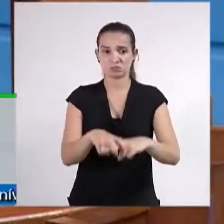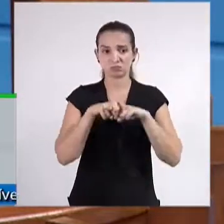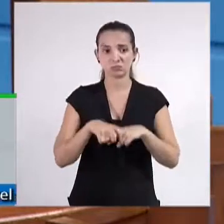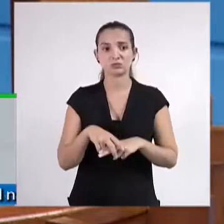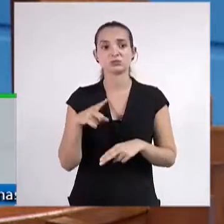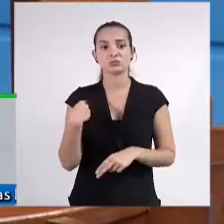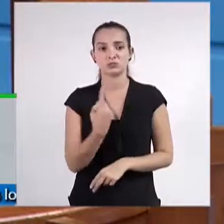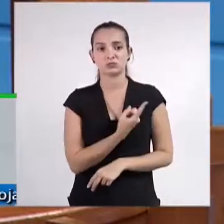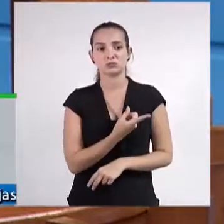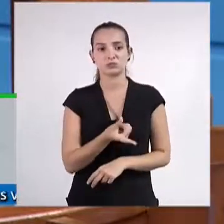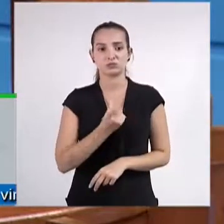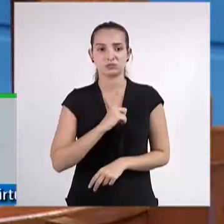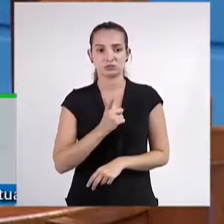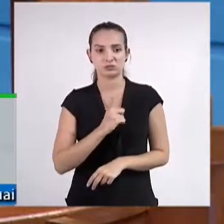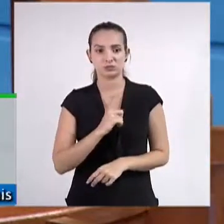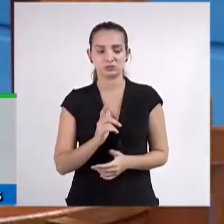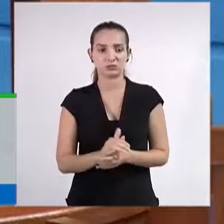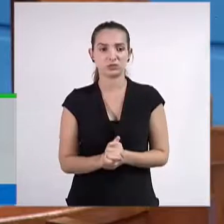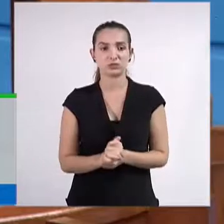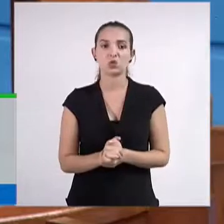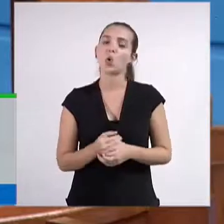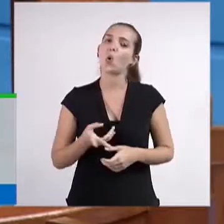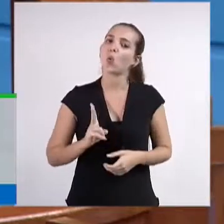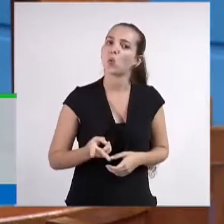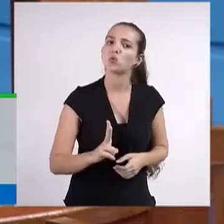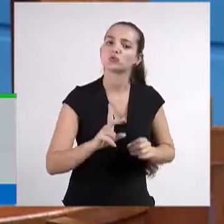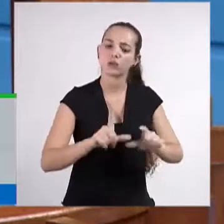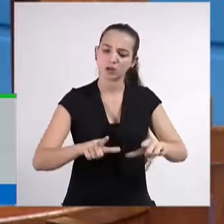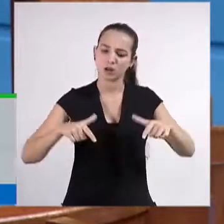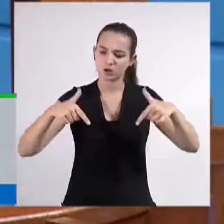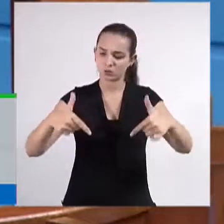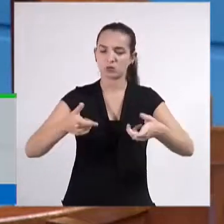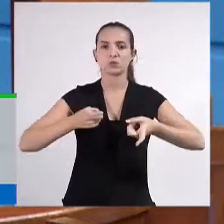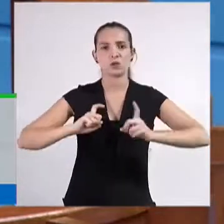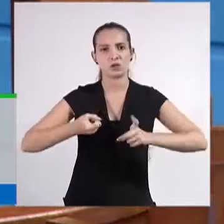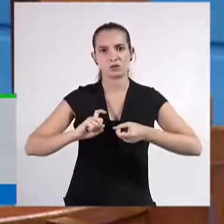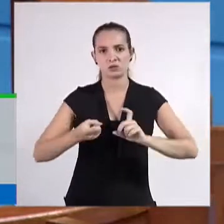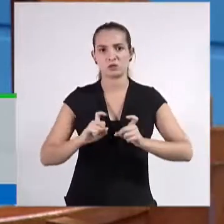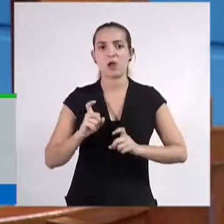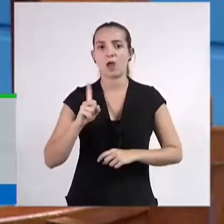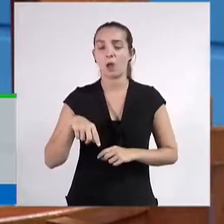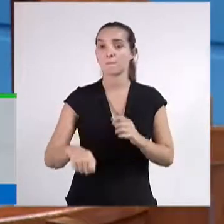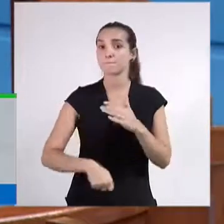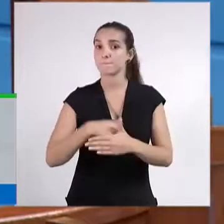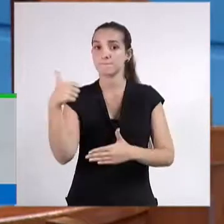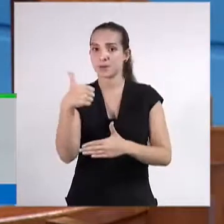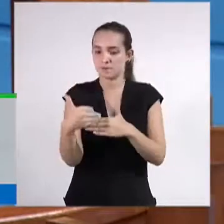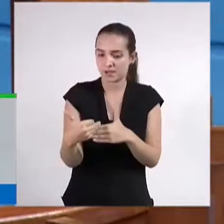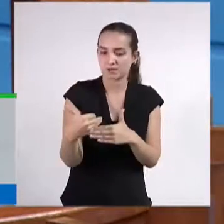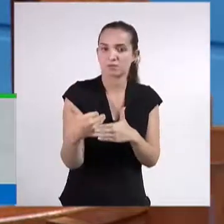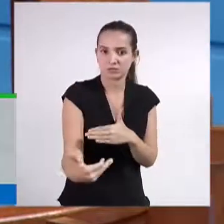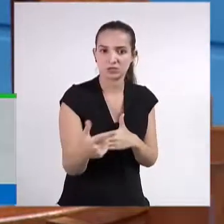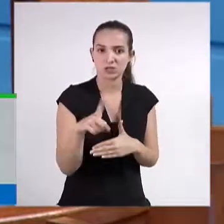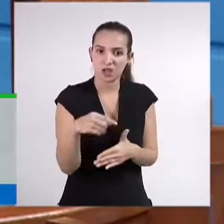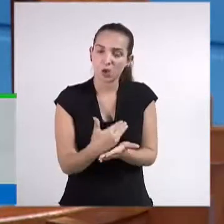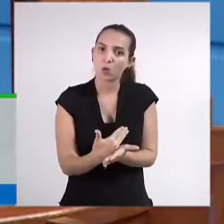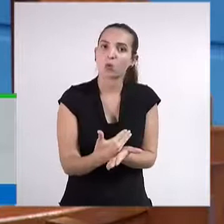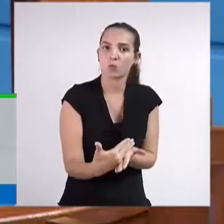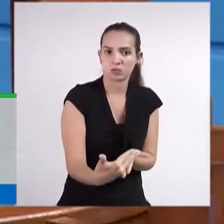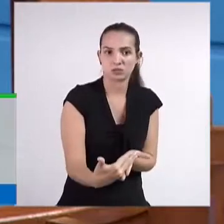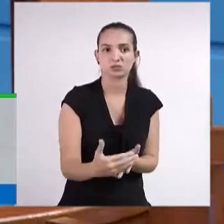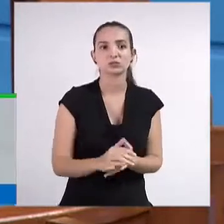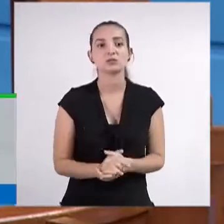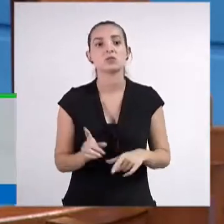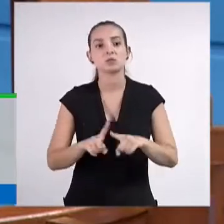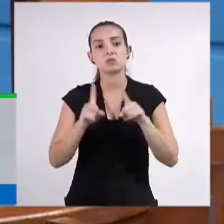nós temos que continuar nessa luta. Essa reunião foi apenas o primeiro passo, né, um princípio, mas nós